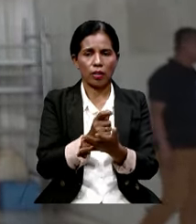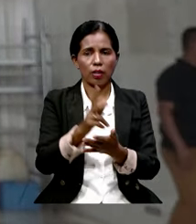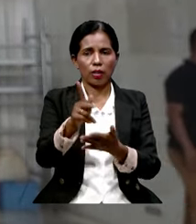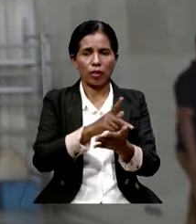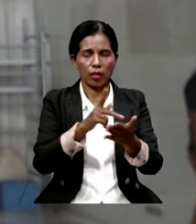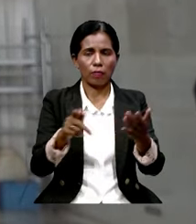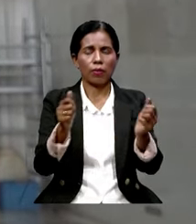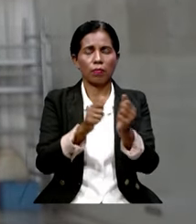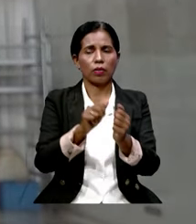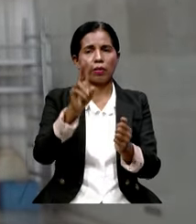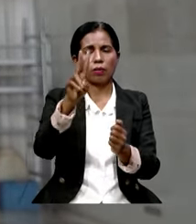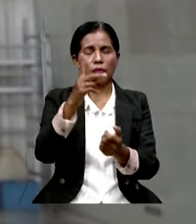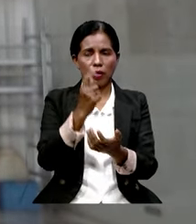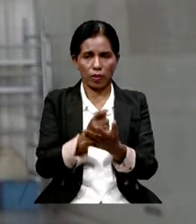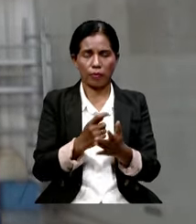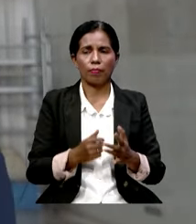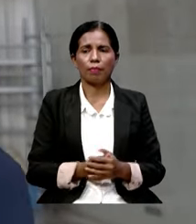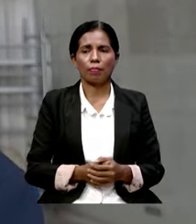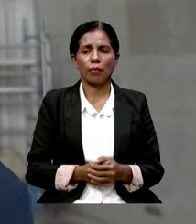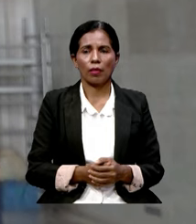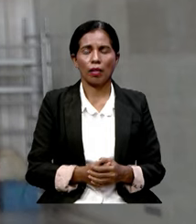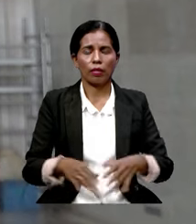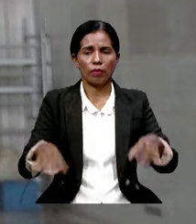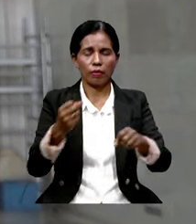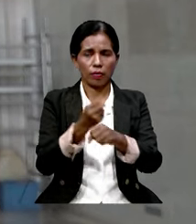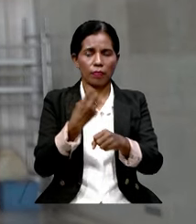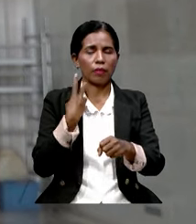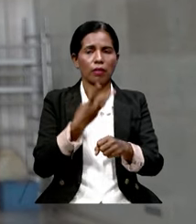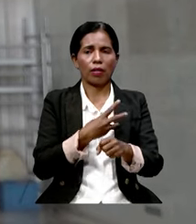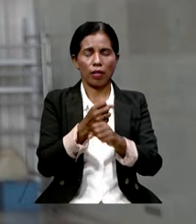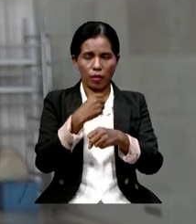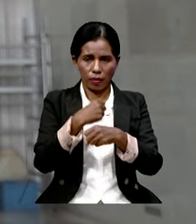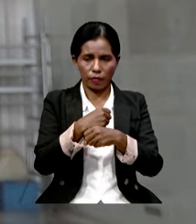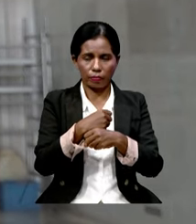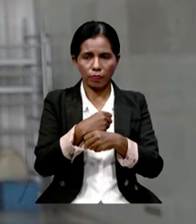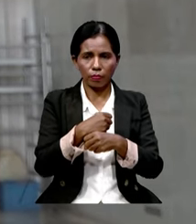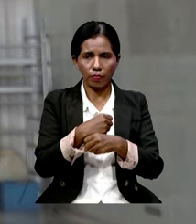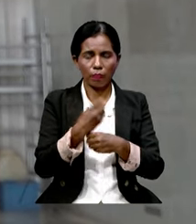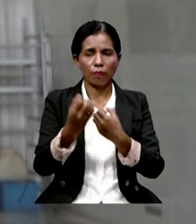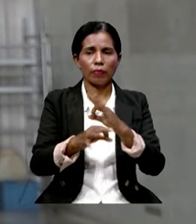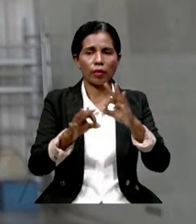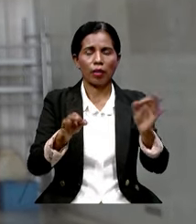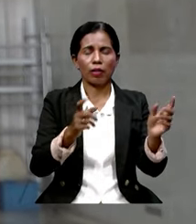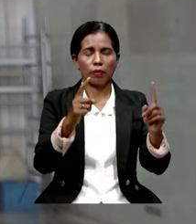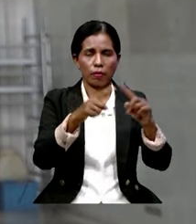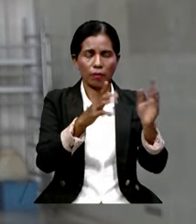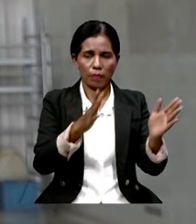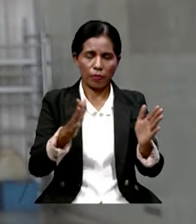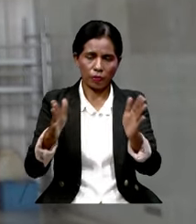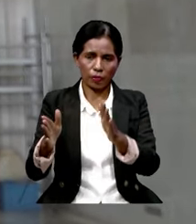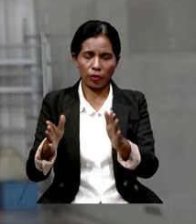krimi sital. Ini esforsu nebe kita halo hot para atu bele posisirne bele